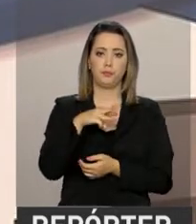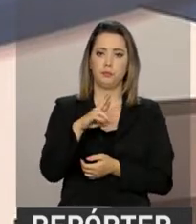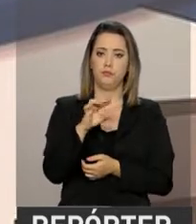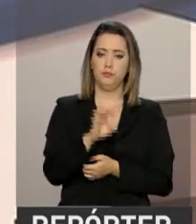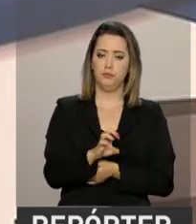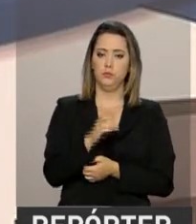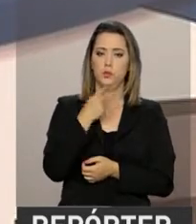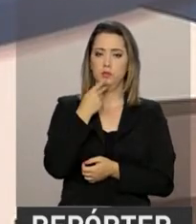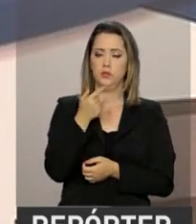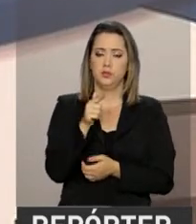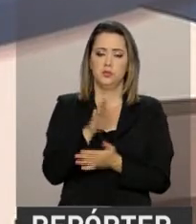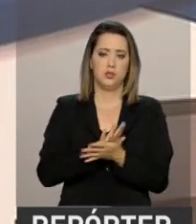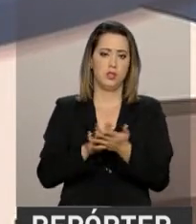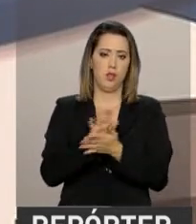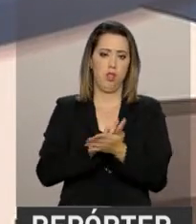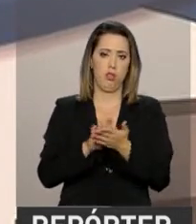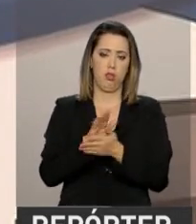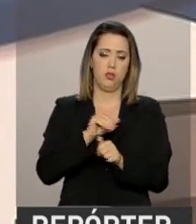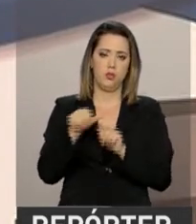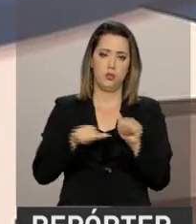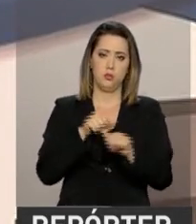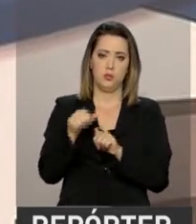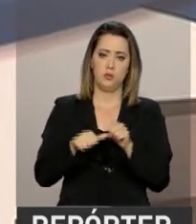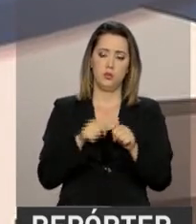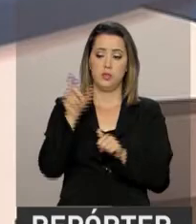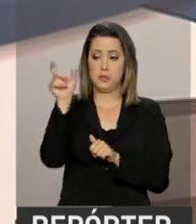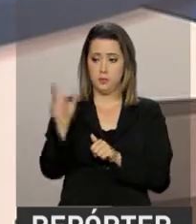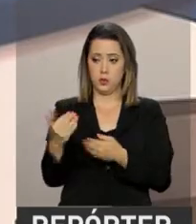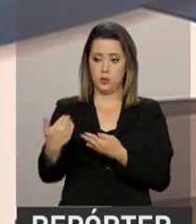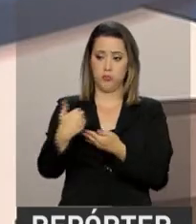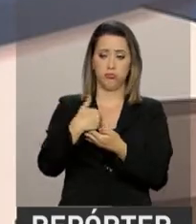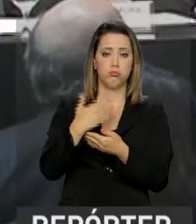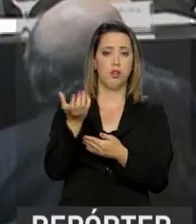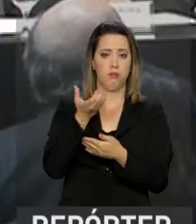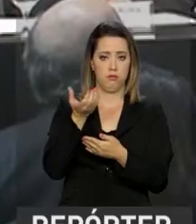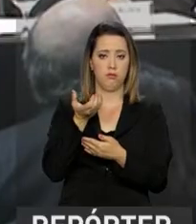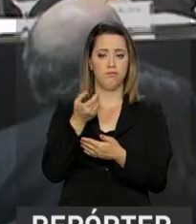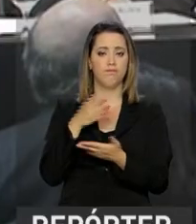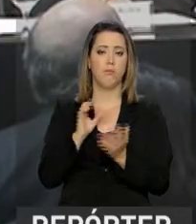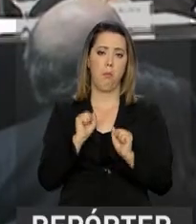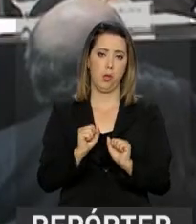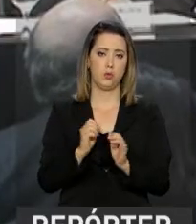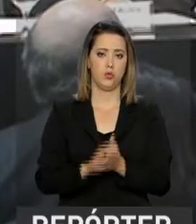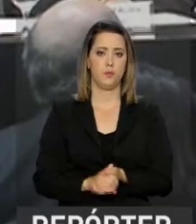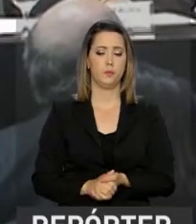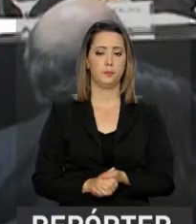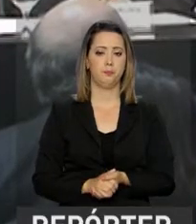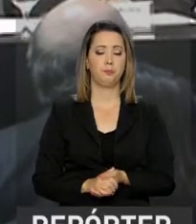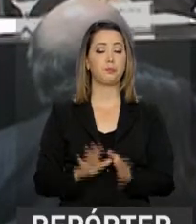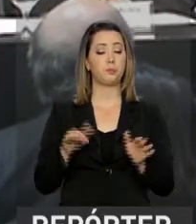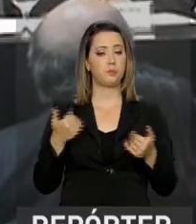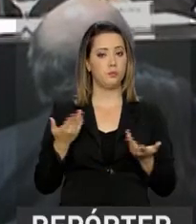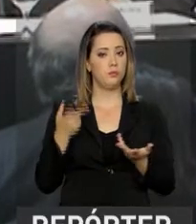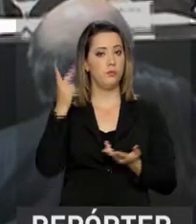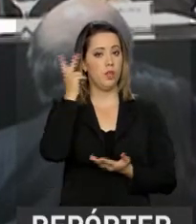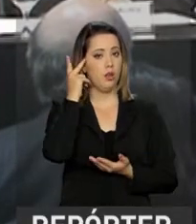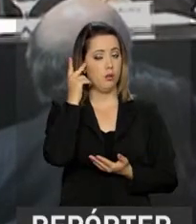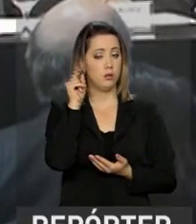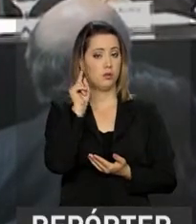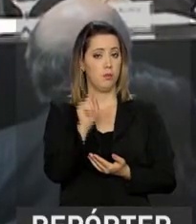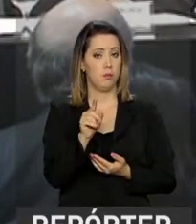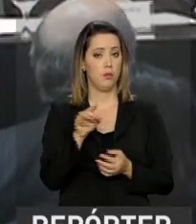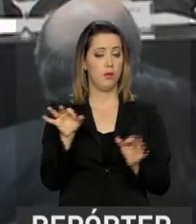haverá mudança na política migratória em relação aos cidadãos venezuelanos. De acordo com a decisão tomada em São Paulo, o fim